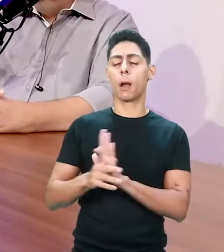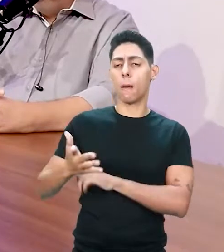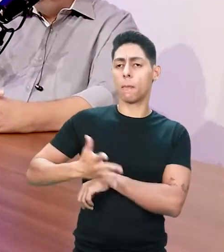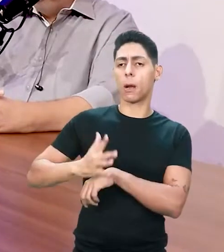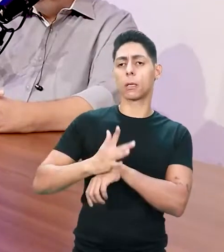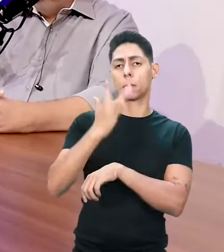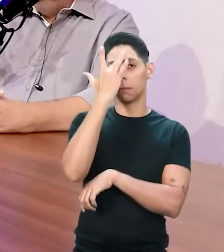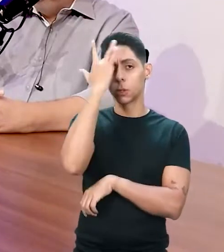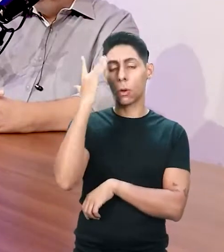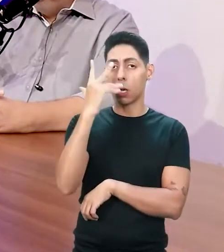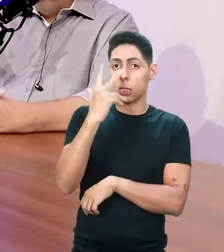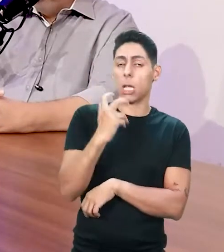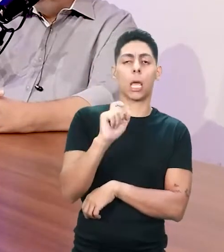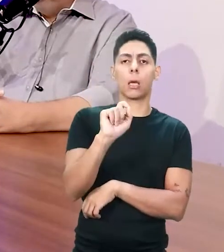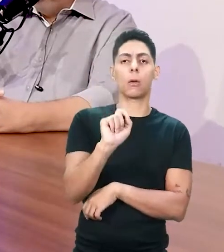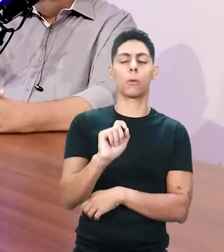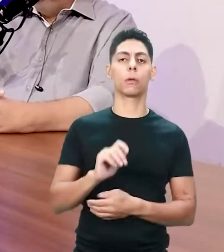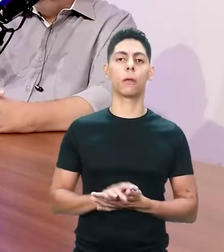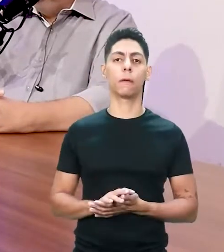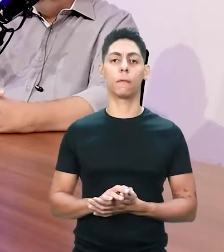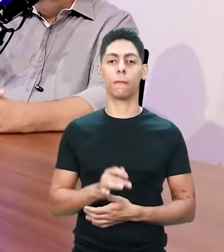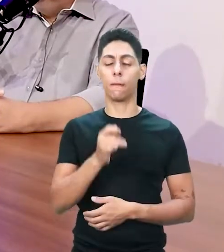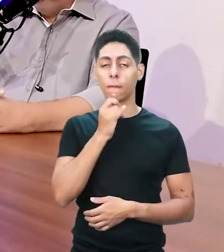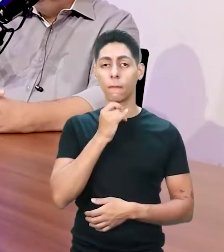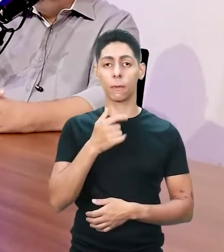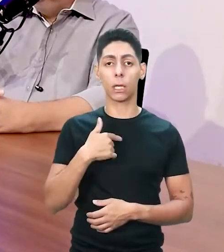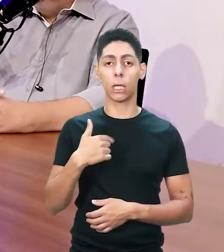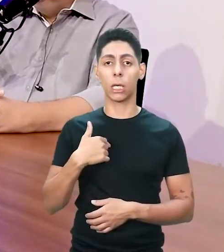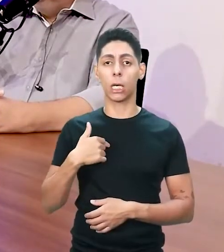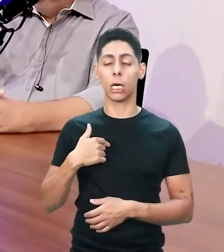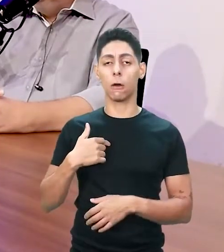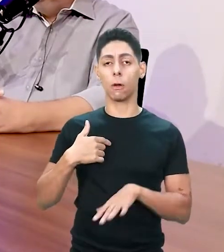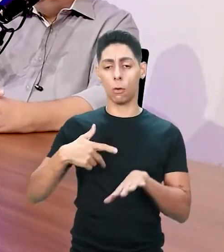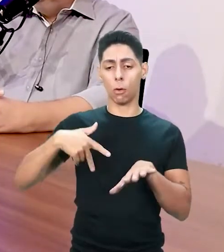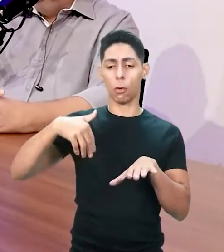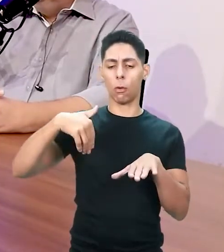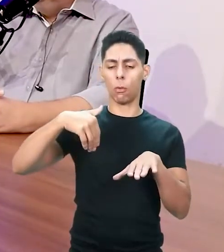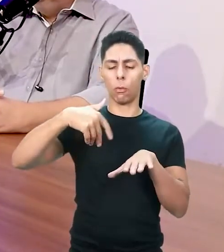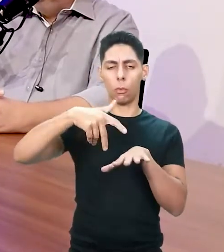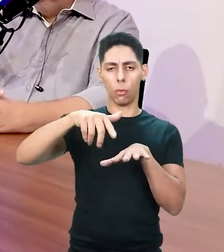baixa visão. Eu dou uma pancadinha com a parte traseira do sapato